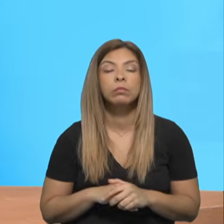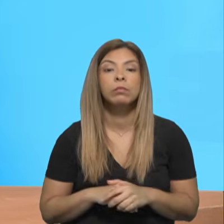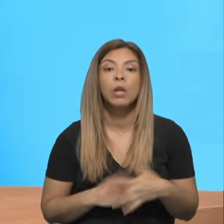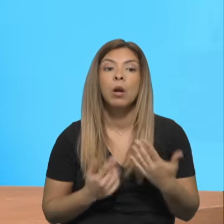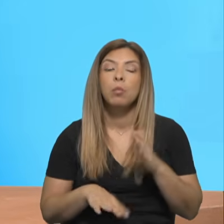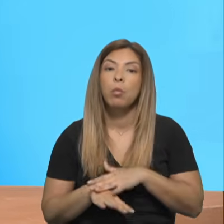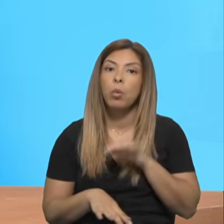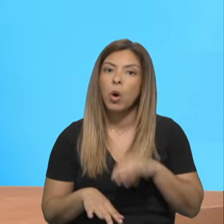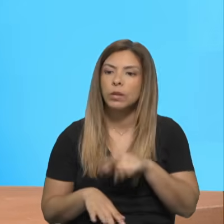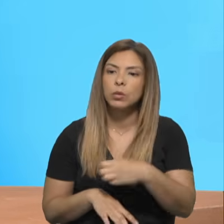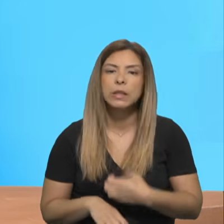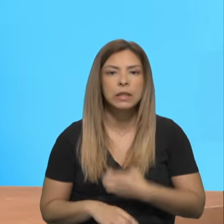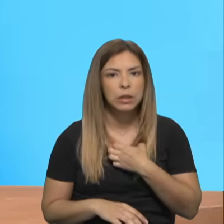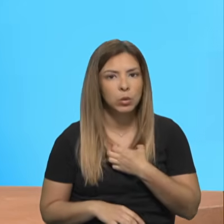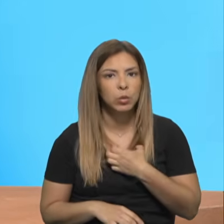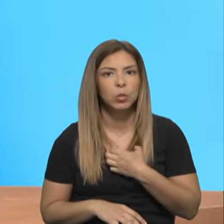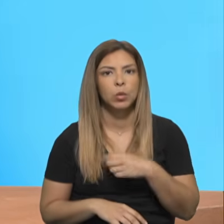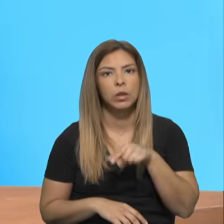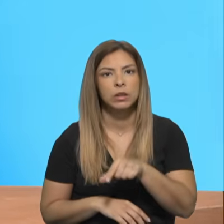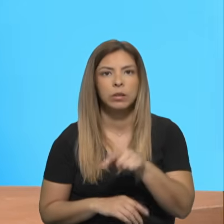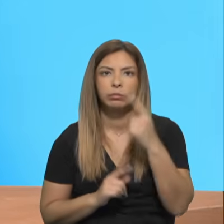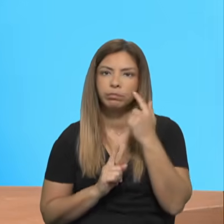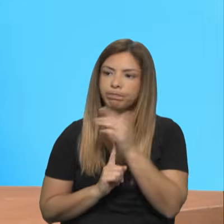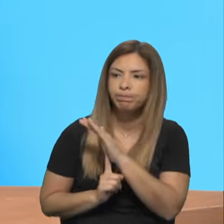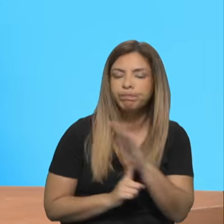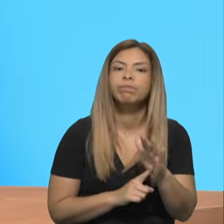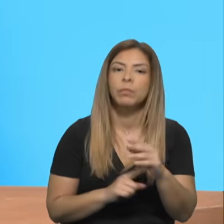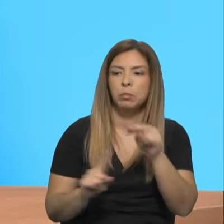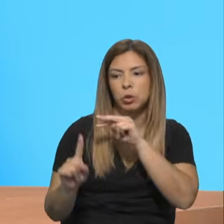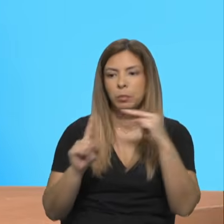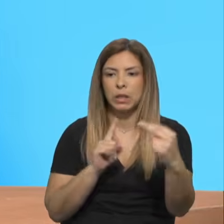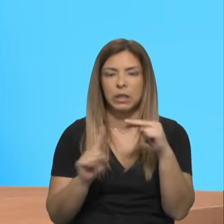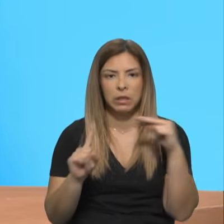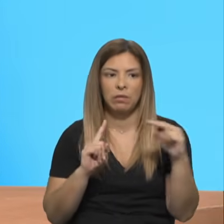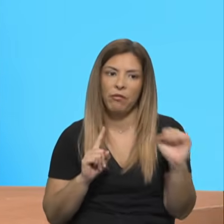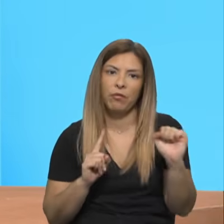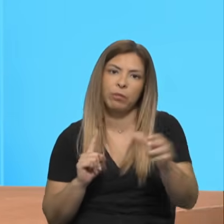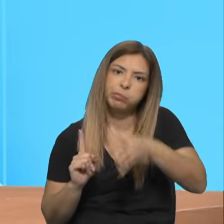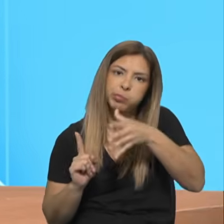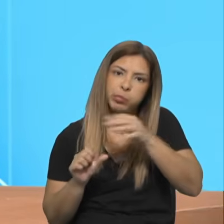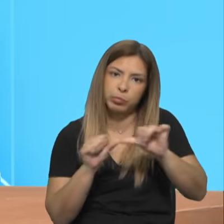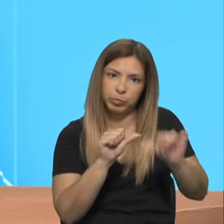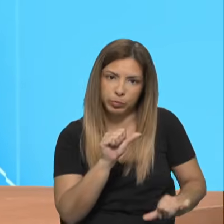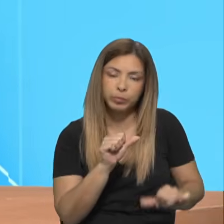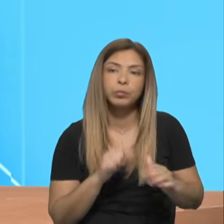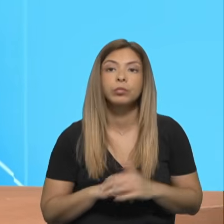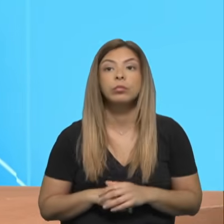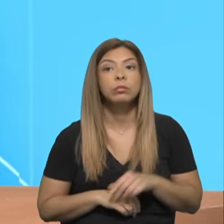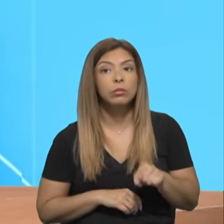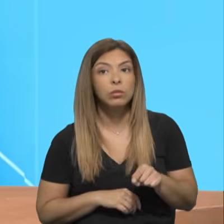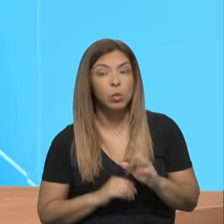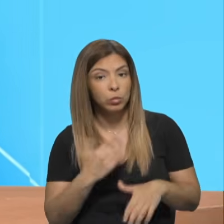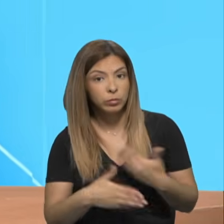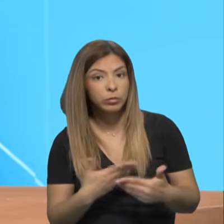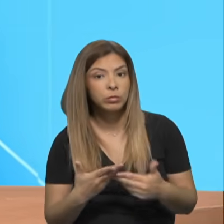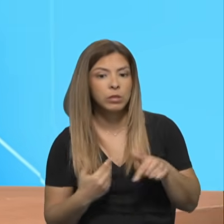do Papa acho que devem ser vistas nesta perspectiva. De facto, o que está a ocorrer deve